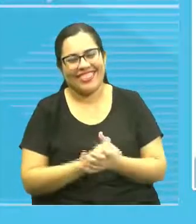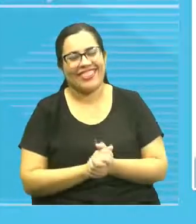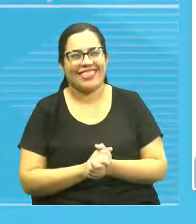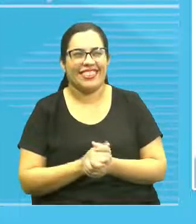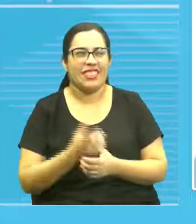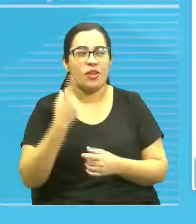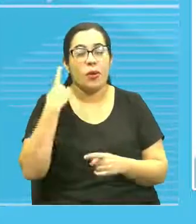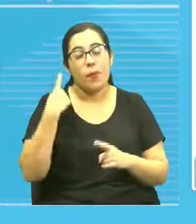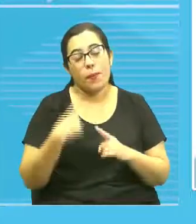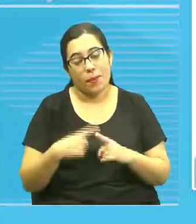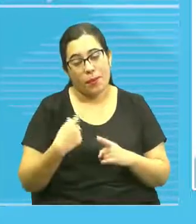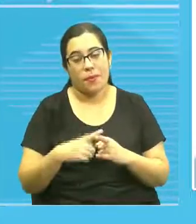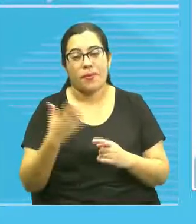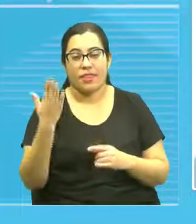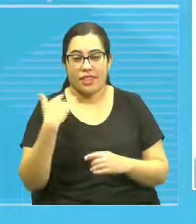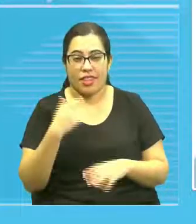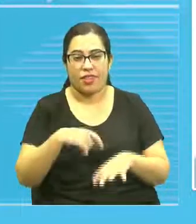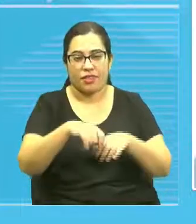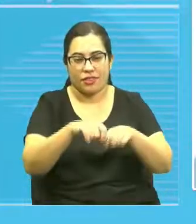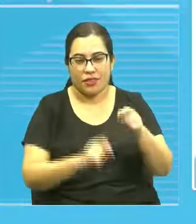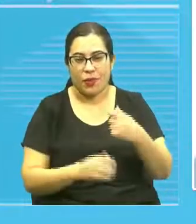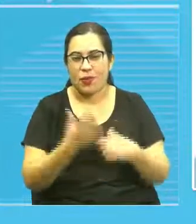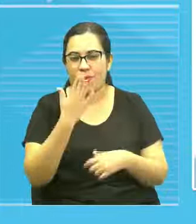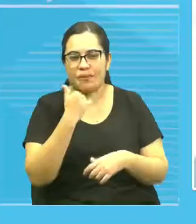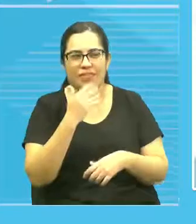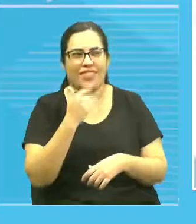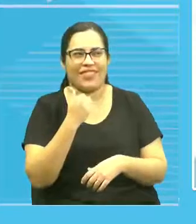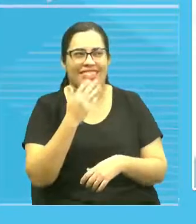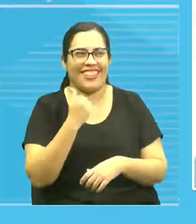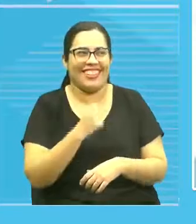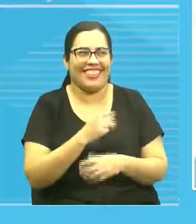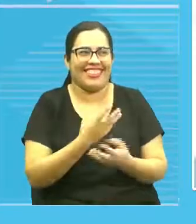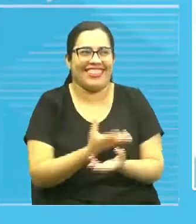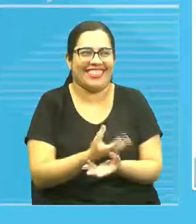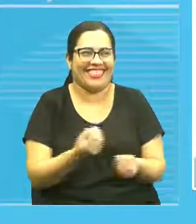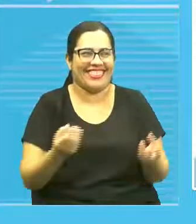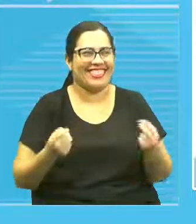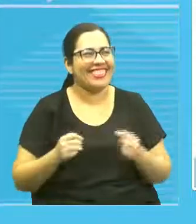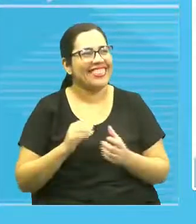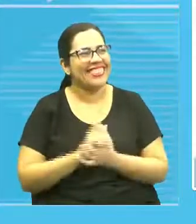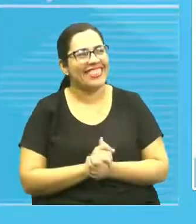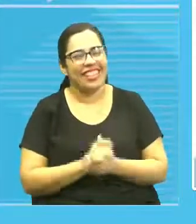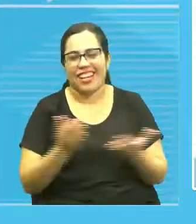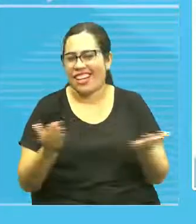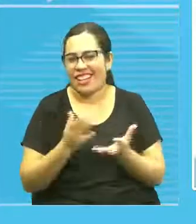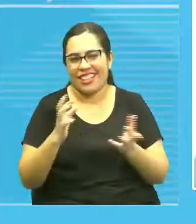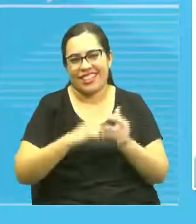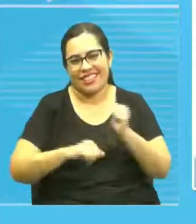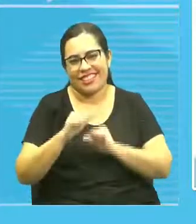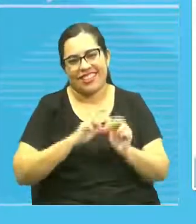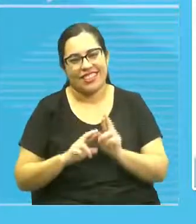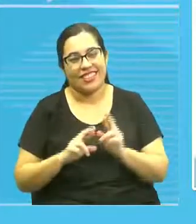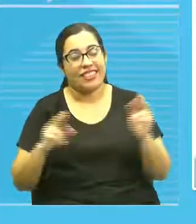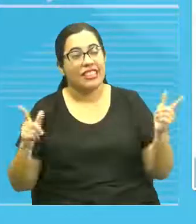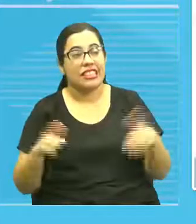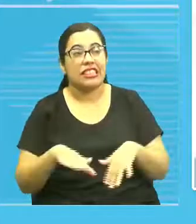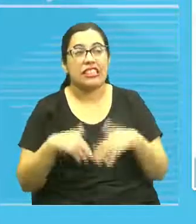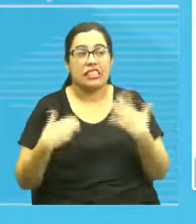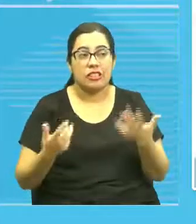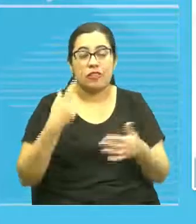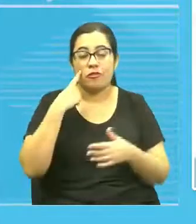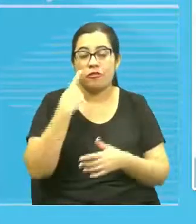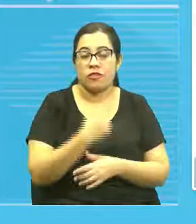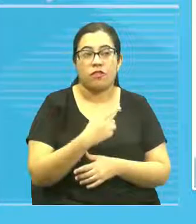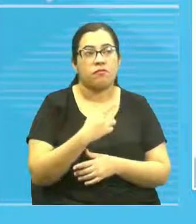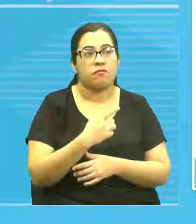porque quando eu comia muito, gente, eu não tô mais assim não, viu? Ó, então quanto seria em quilojoule? Presta